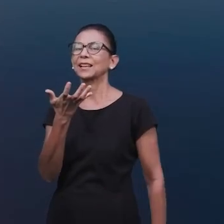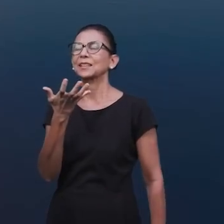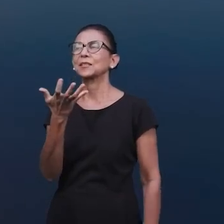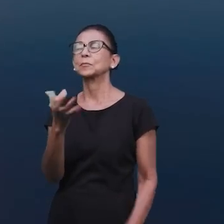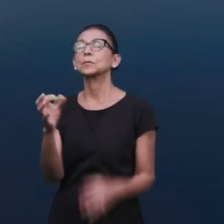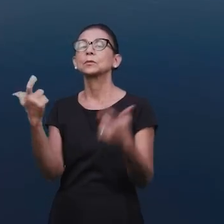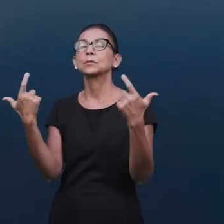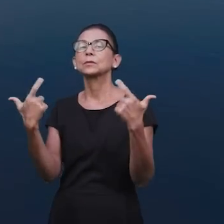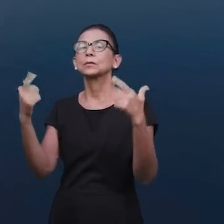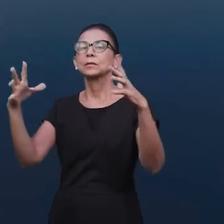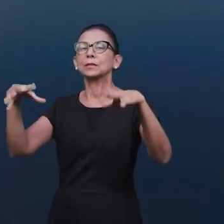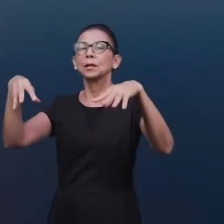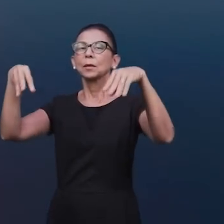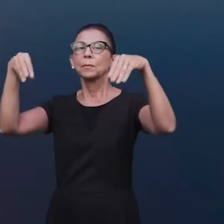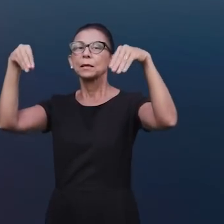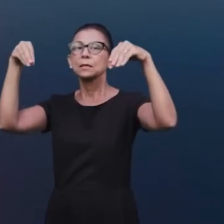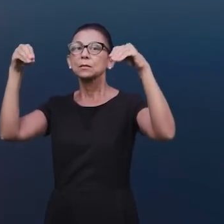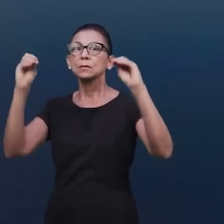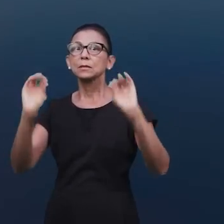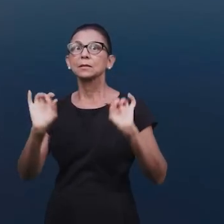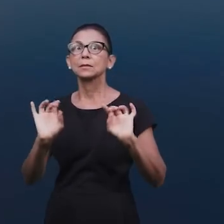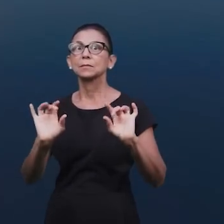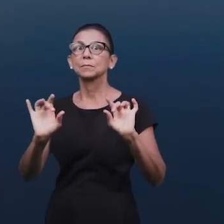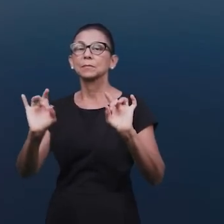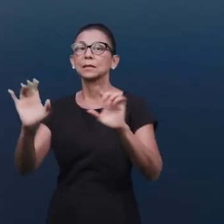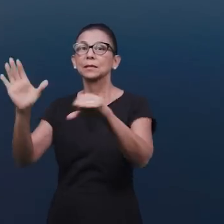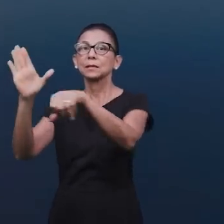Nas mansões que ele mesmo